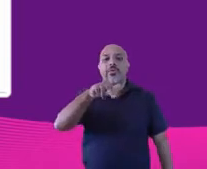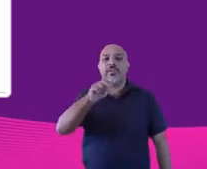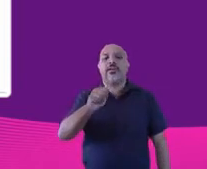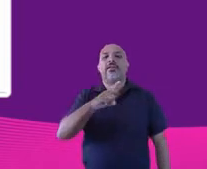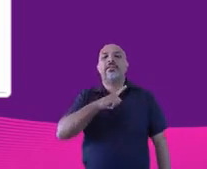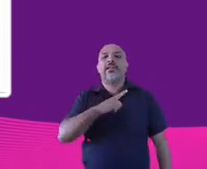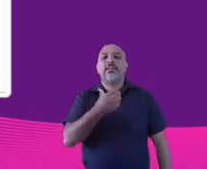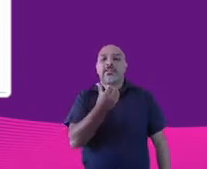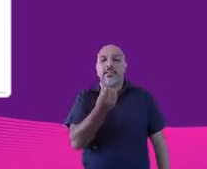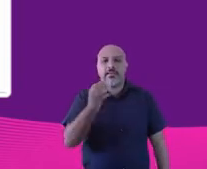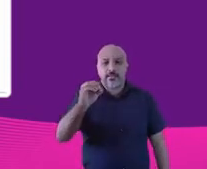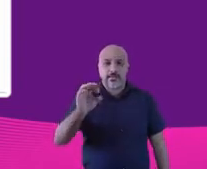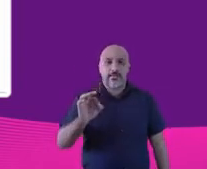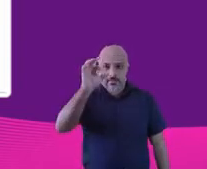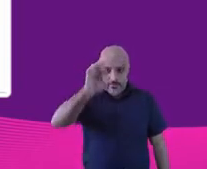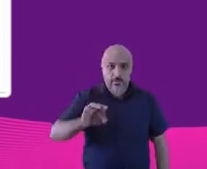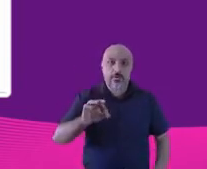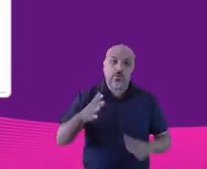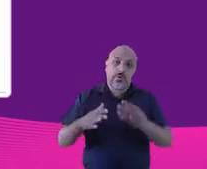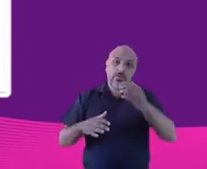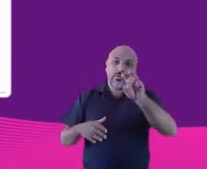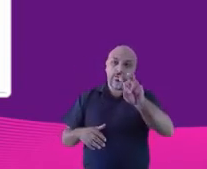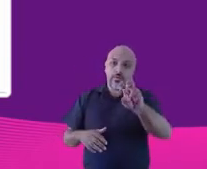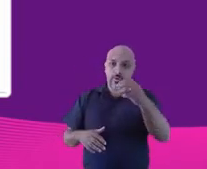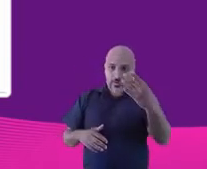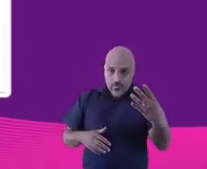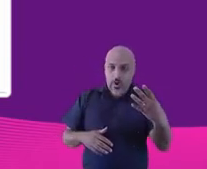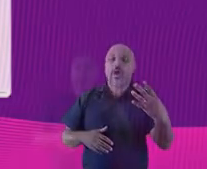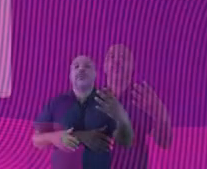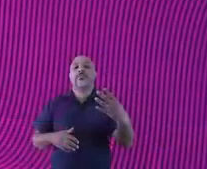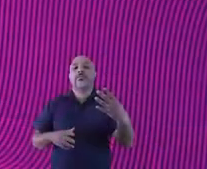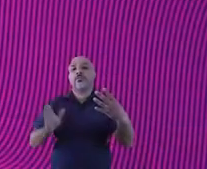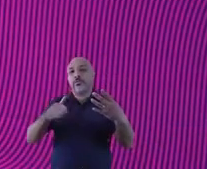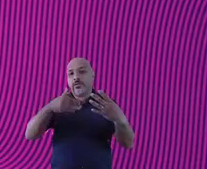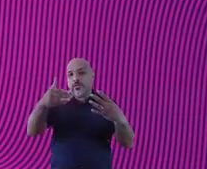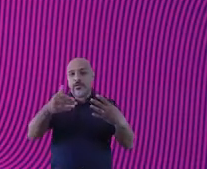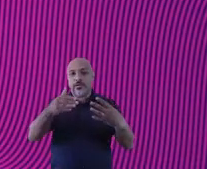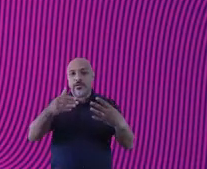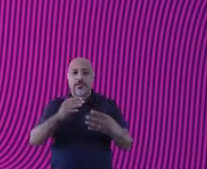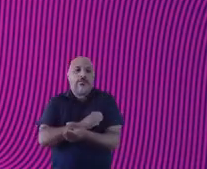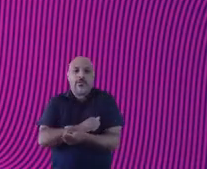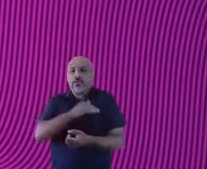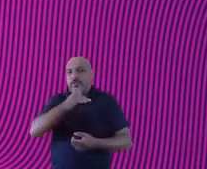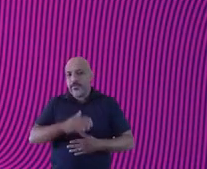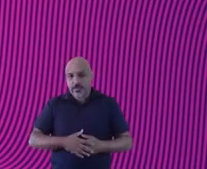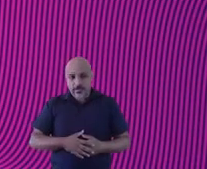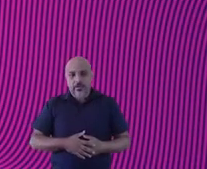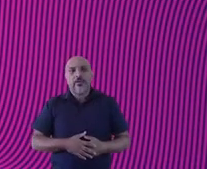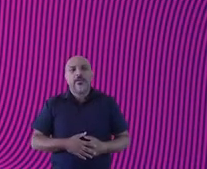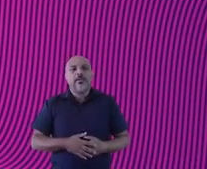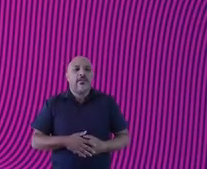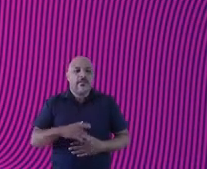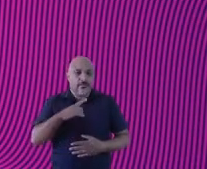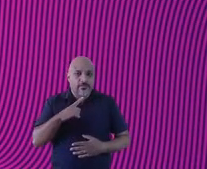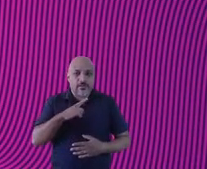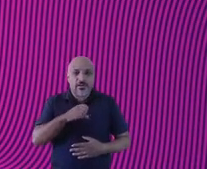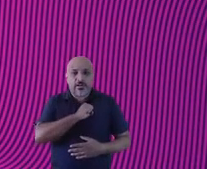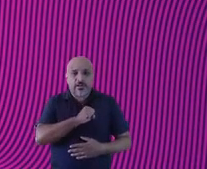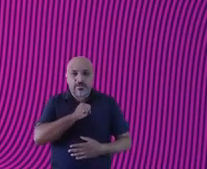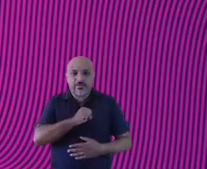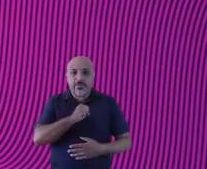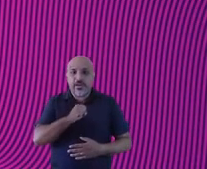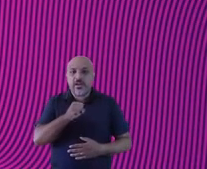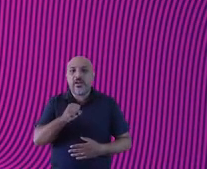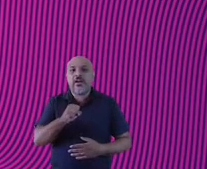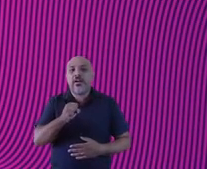60% contra 54%, e hipertensão, a disritmia, né, cardíaca,